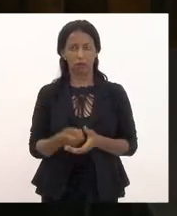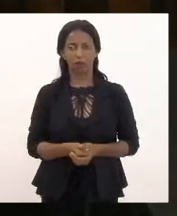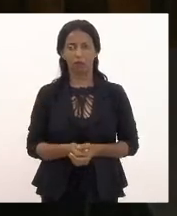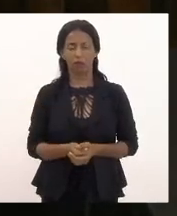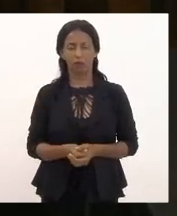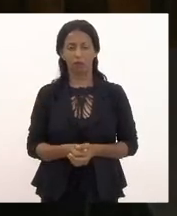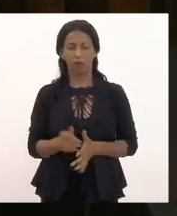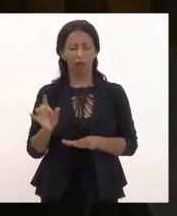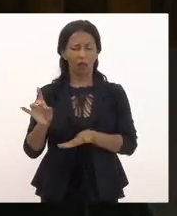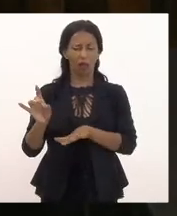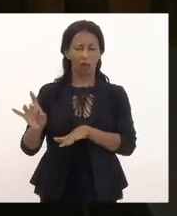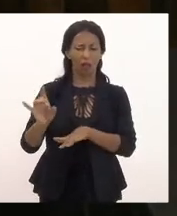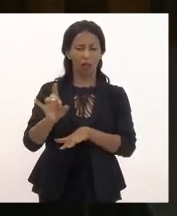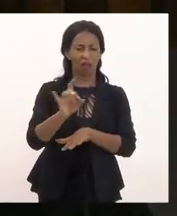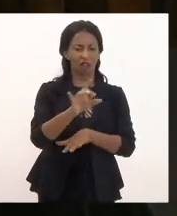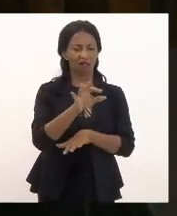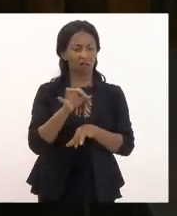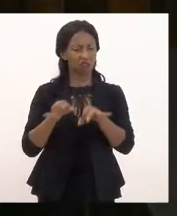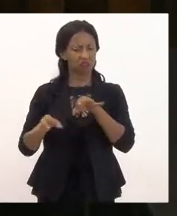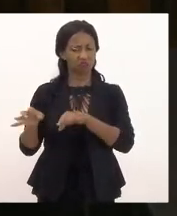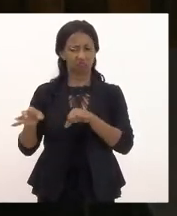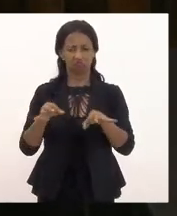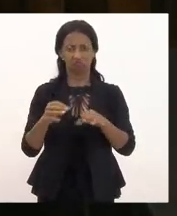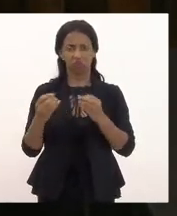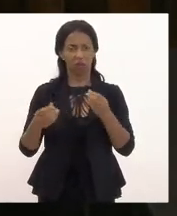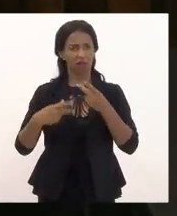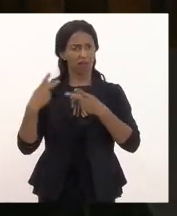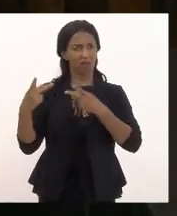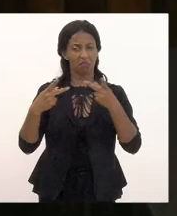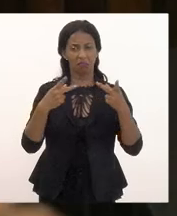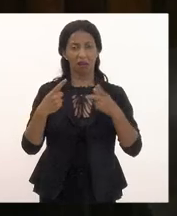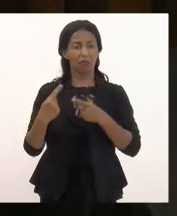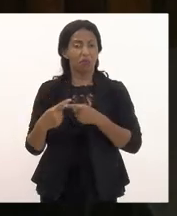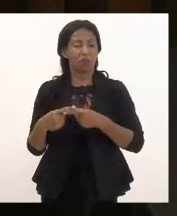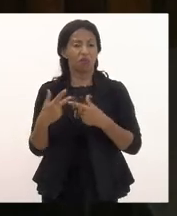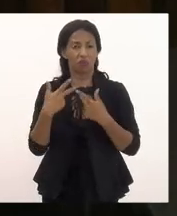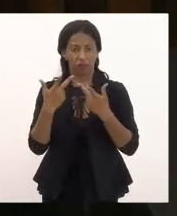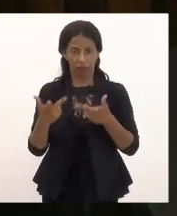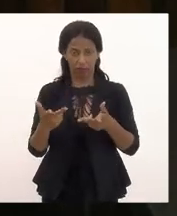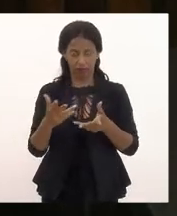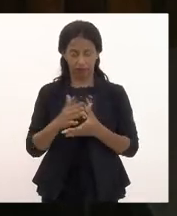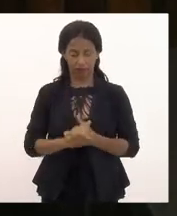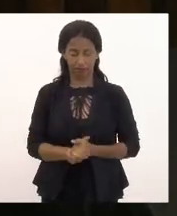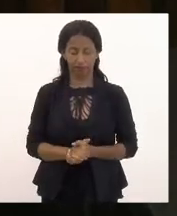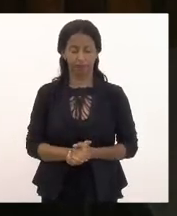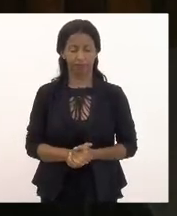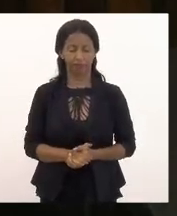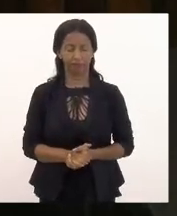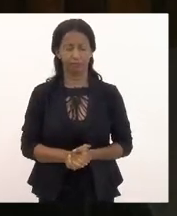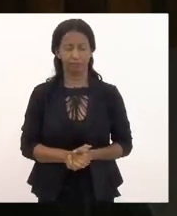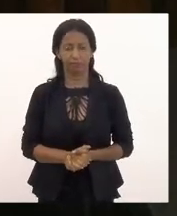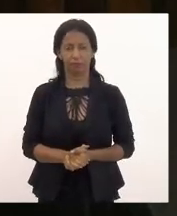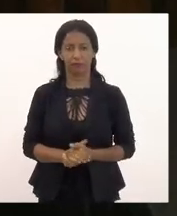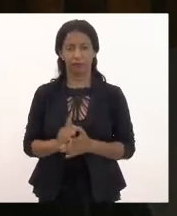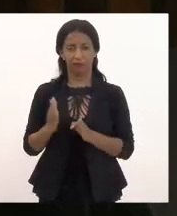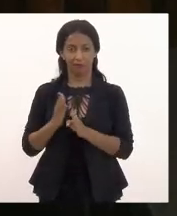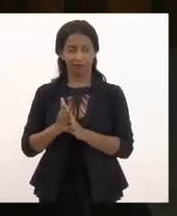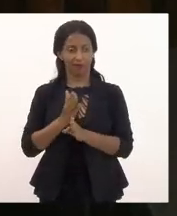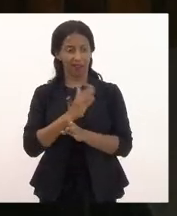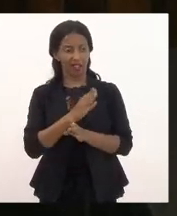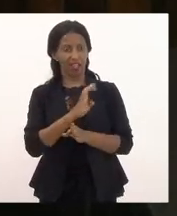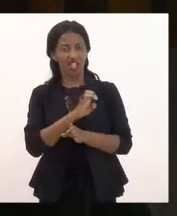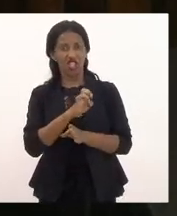a cada um julgar por si só. Inclusive, até em palavras, por que eu estou dizendo isso? A esquerda, ela